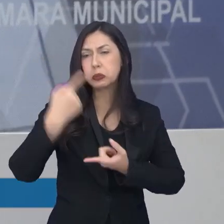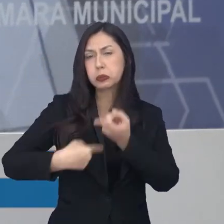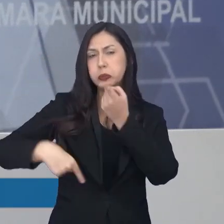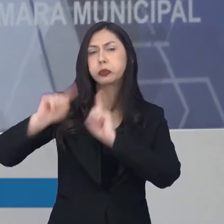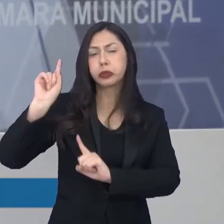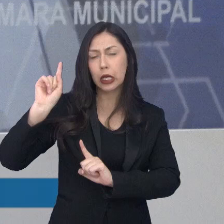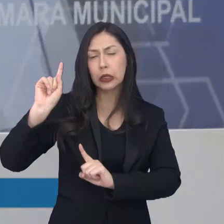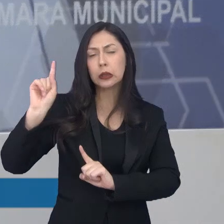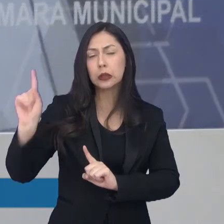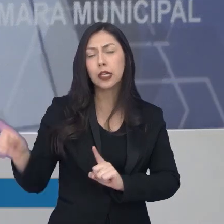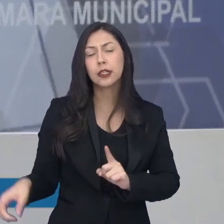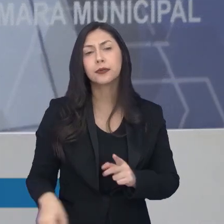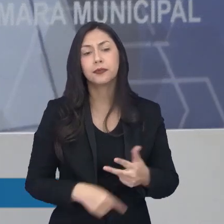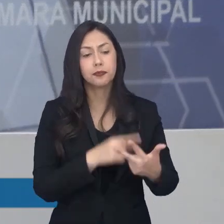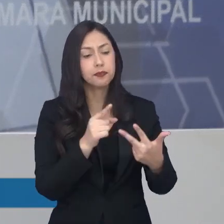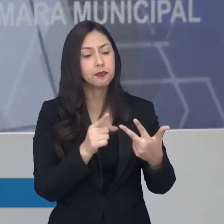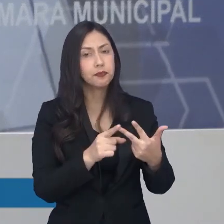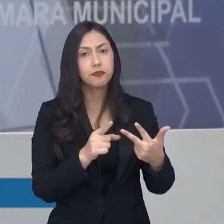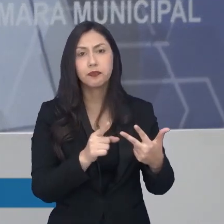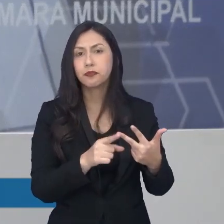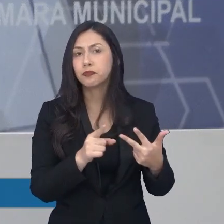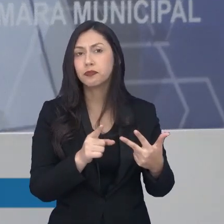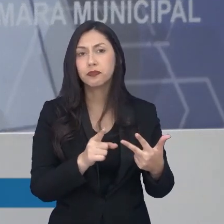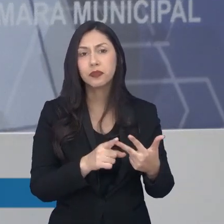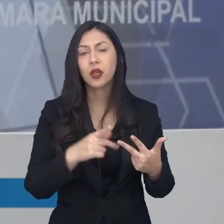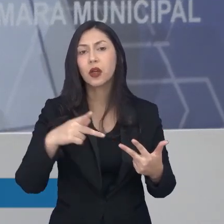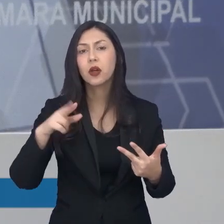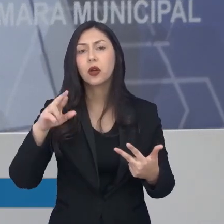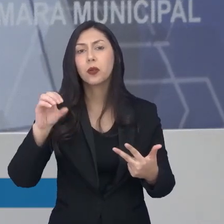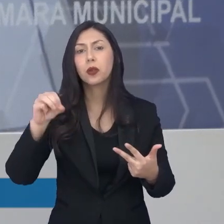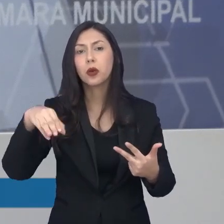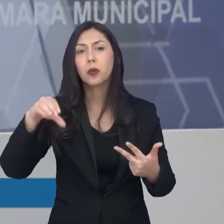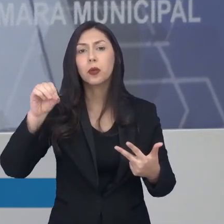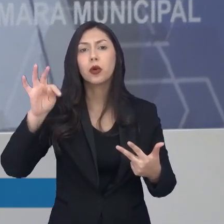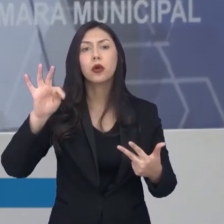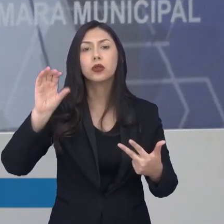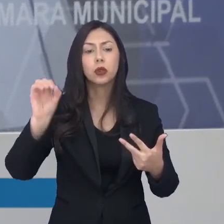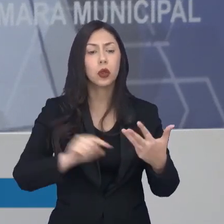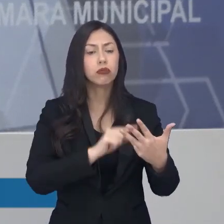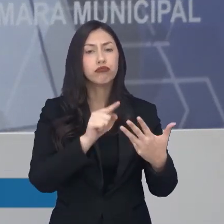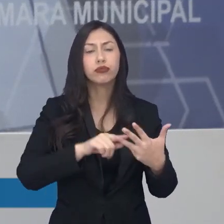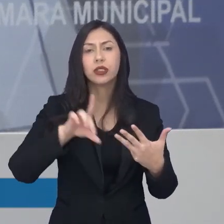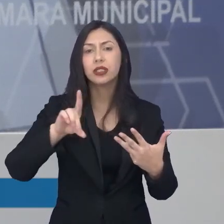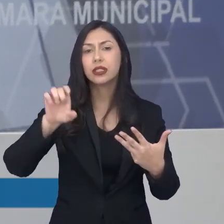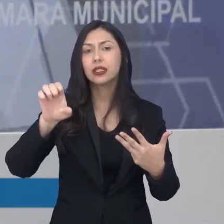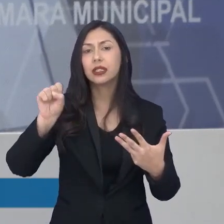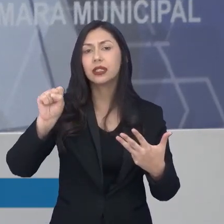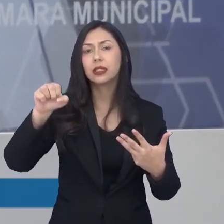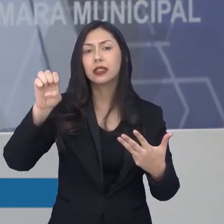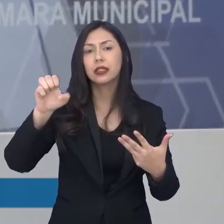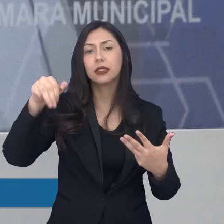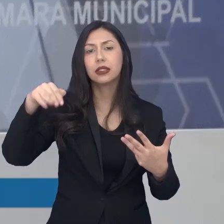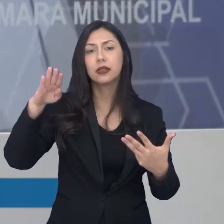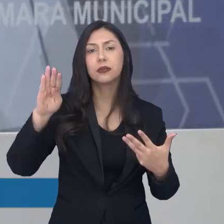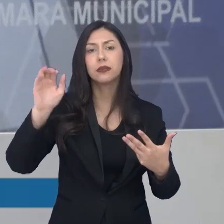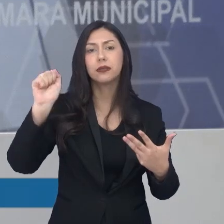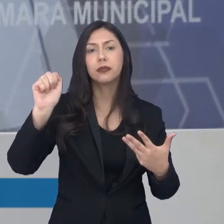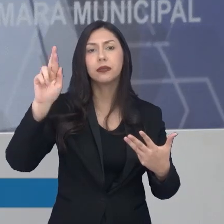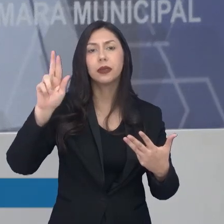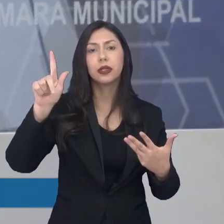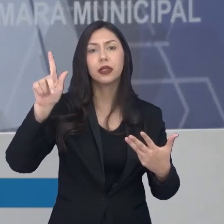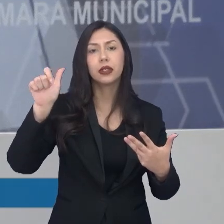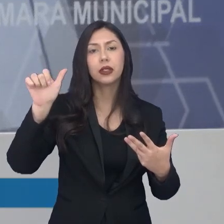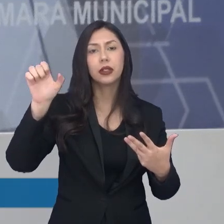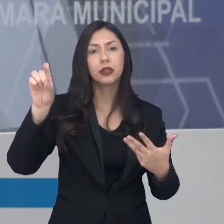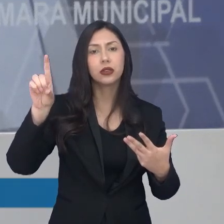de especialização, promotores de justiça, desembargadores, juízes, procuradores de estados e